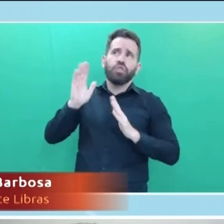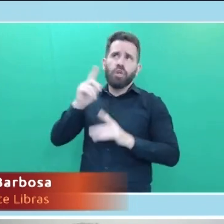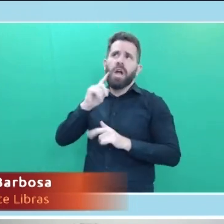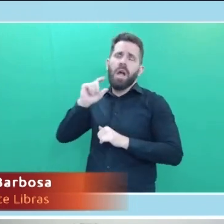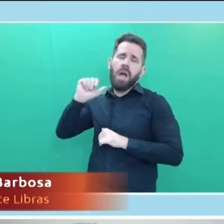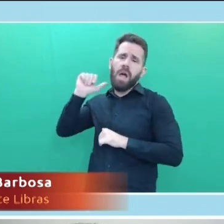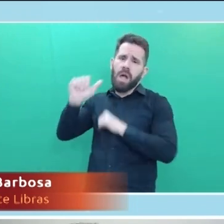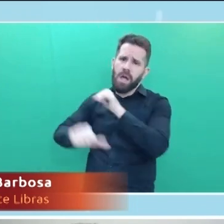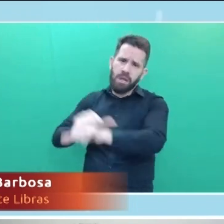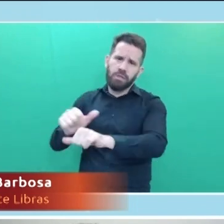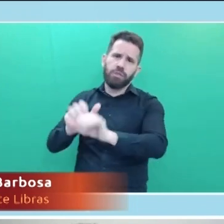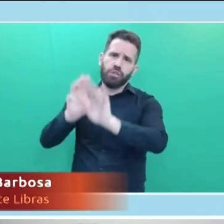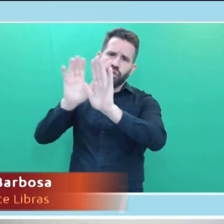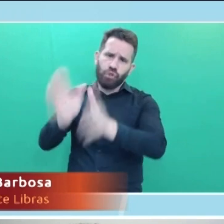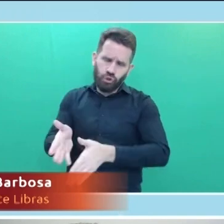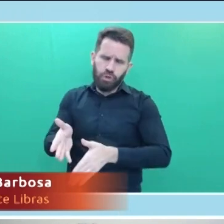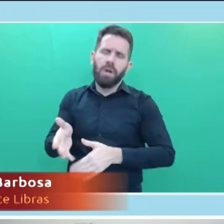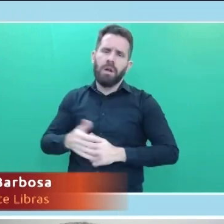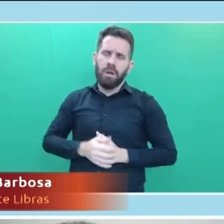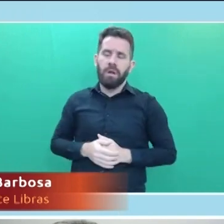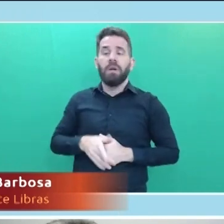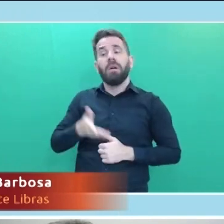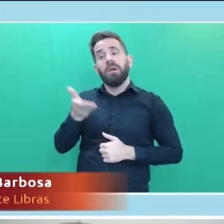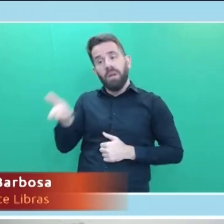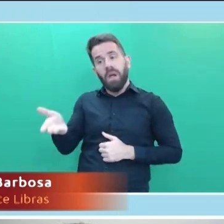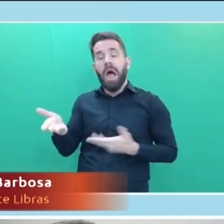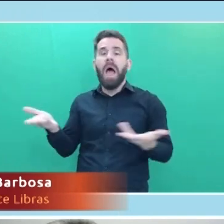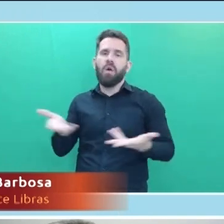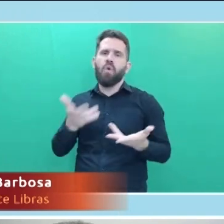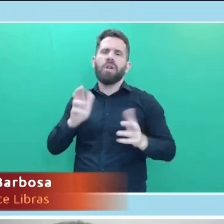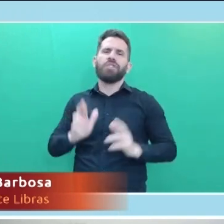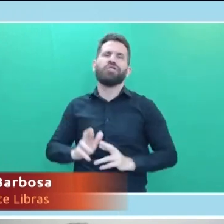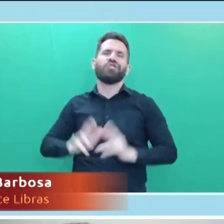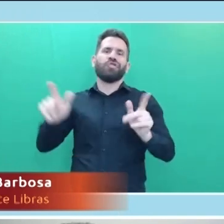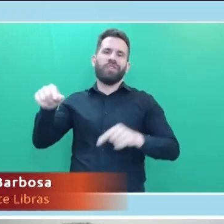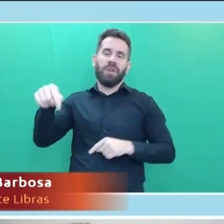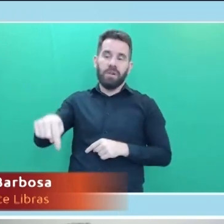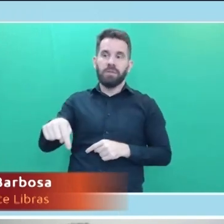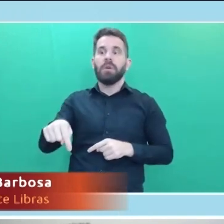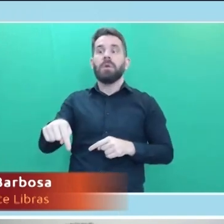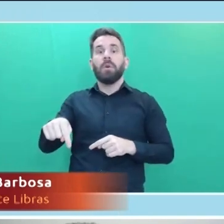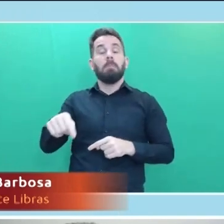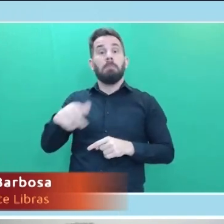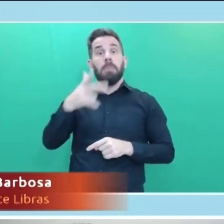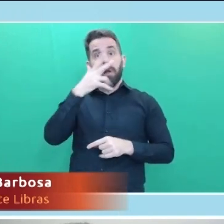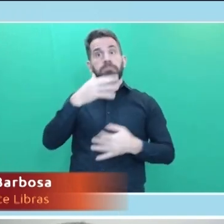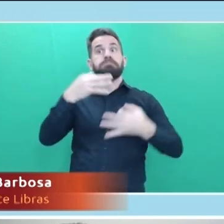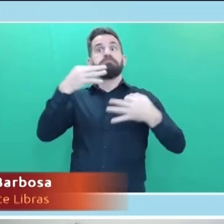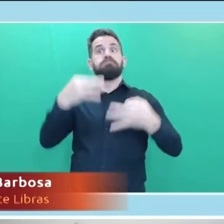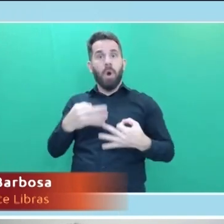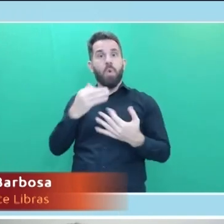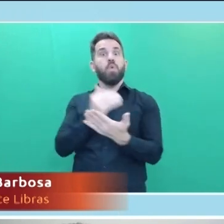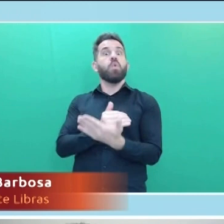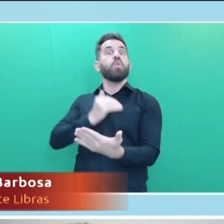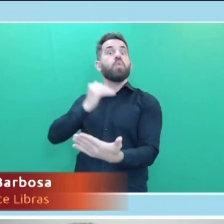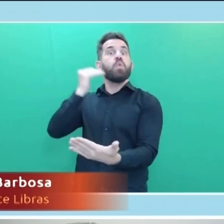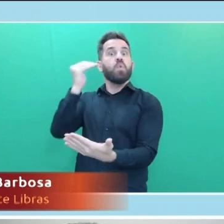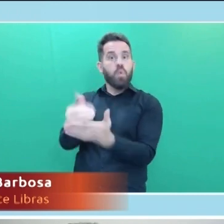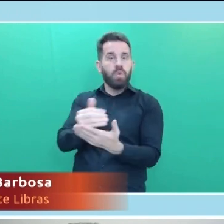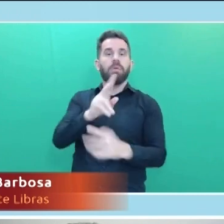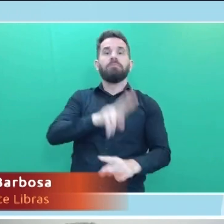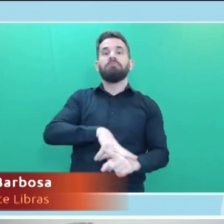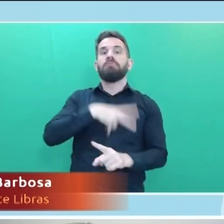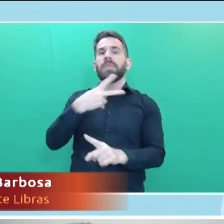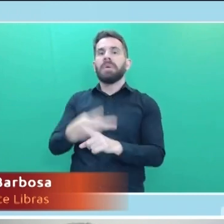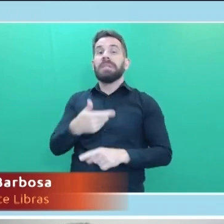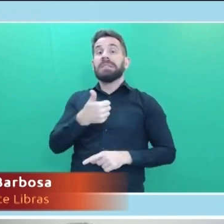que por causa dessa abertura, é que houve esse expressivo aumento de 127% no